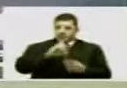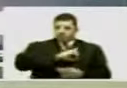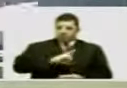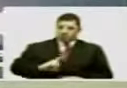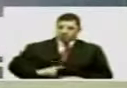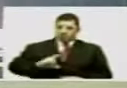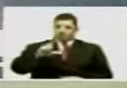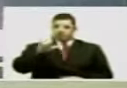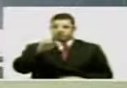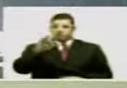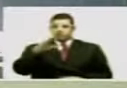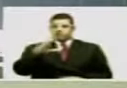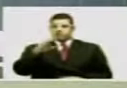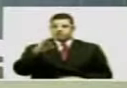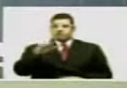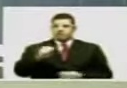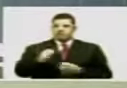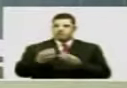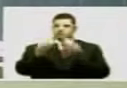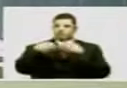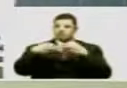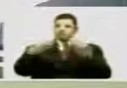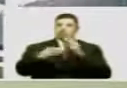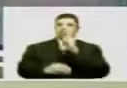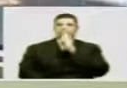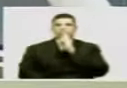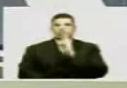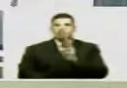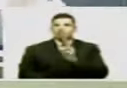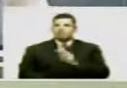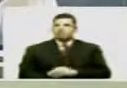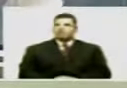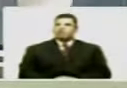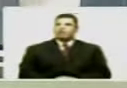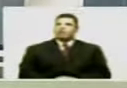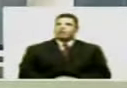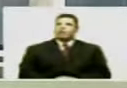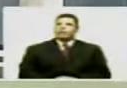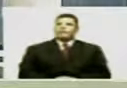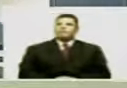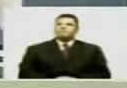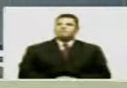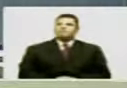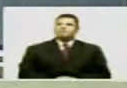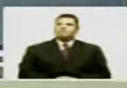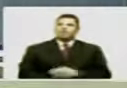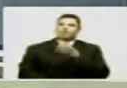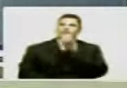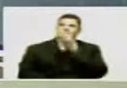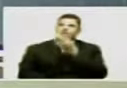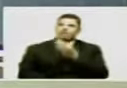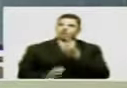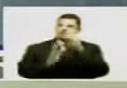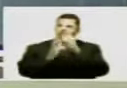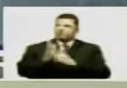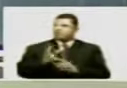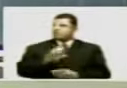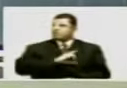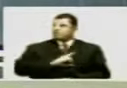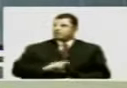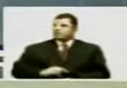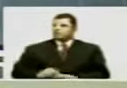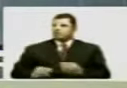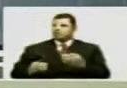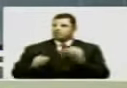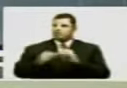Luiz Castro. Recebi hoje as respostas, deputado Adilto Afonso. E nas respostas, deputado Zé